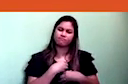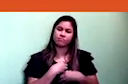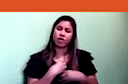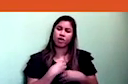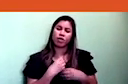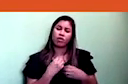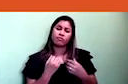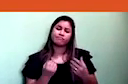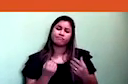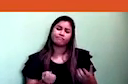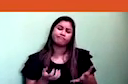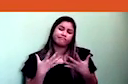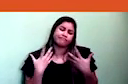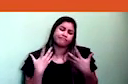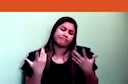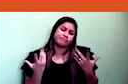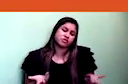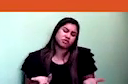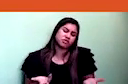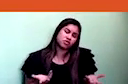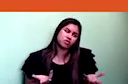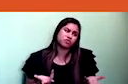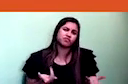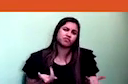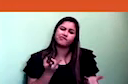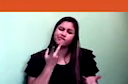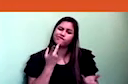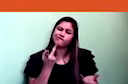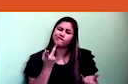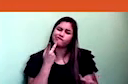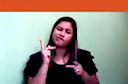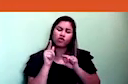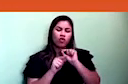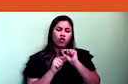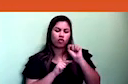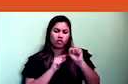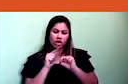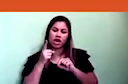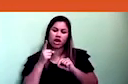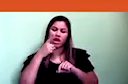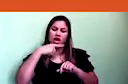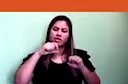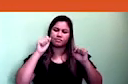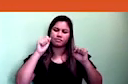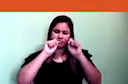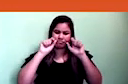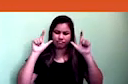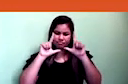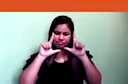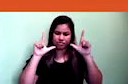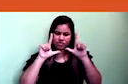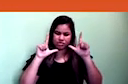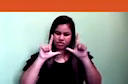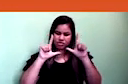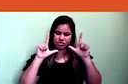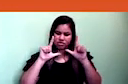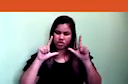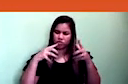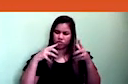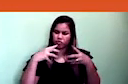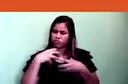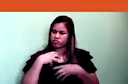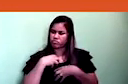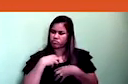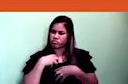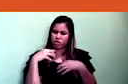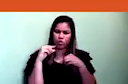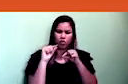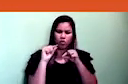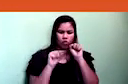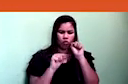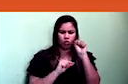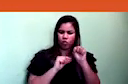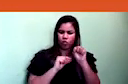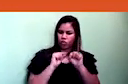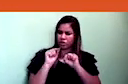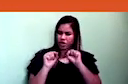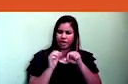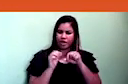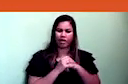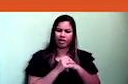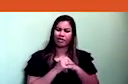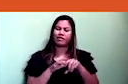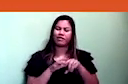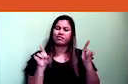Então, eu diria que nós devemos ficar atentos como nós sentimos as coisas, né? Mas principalmente como